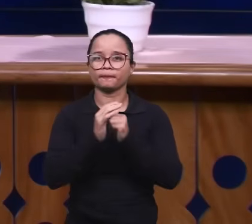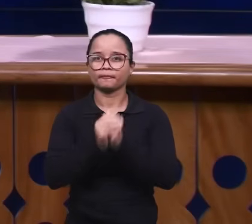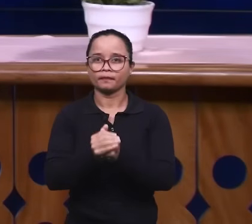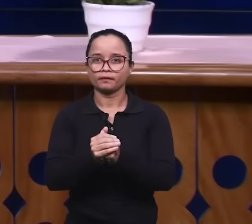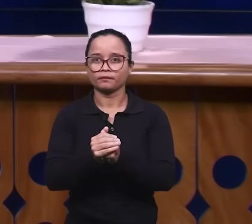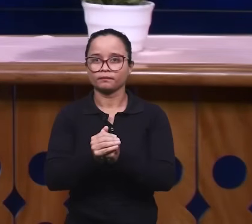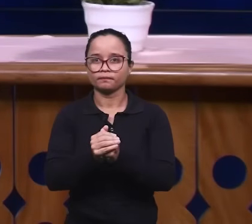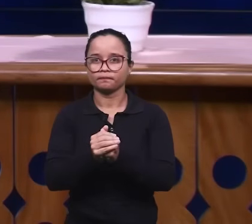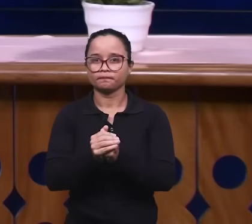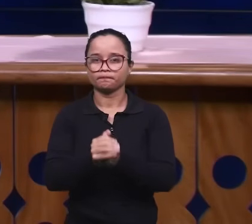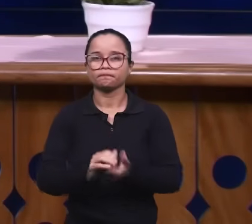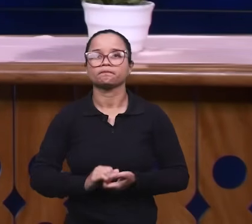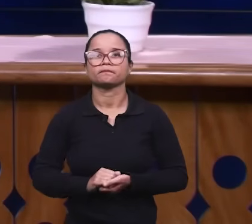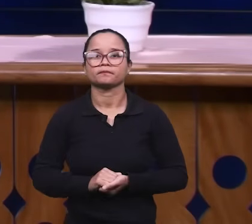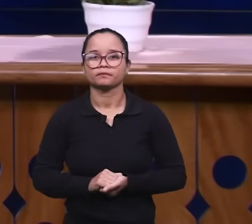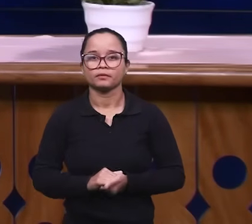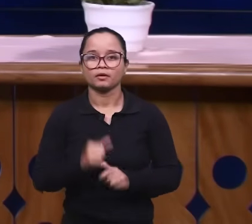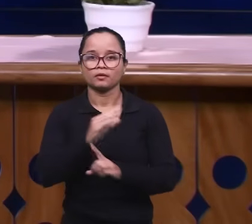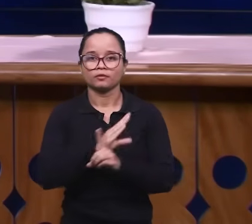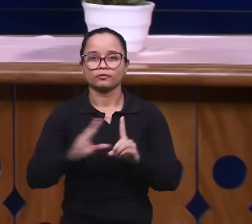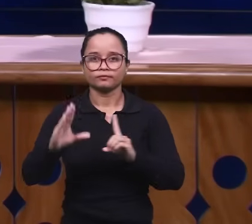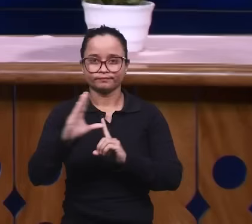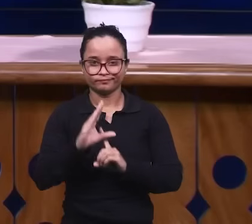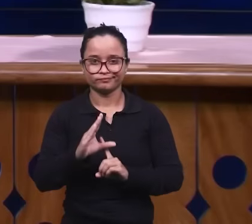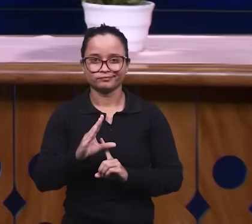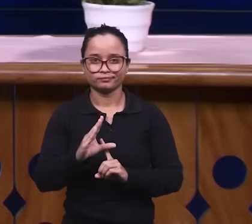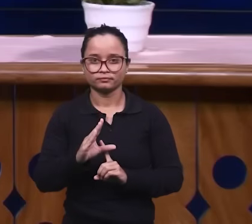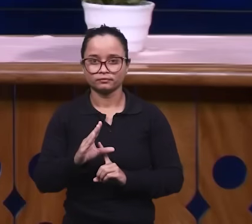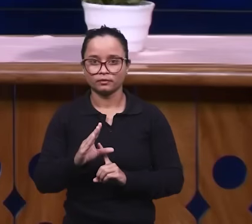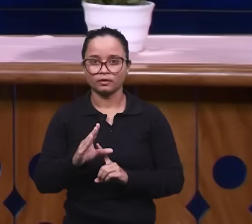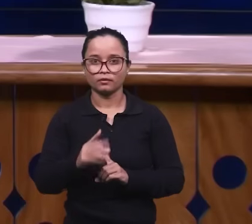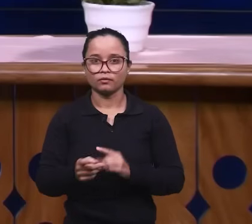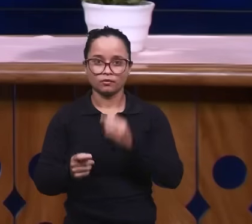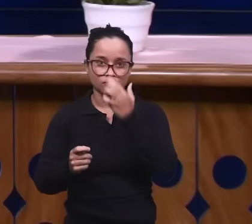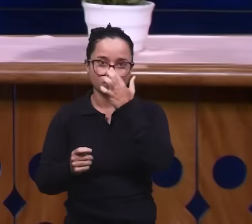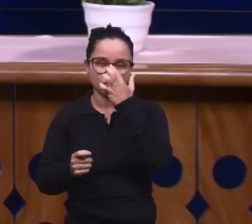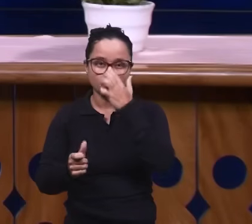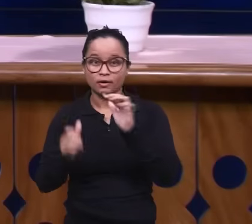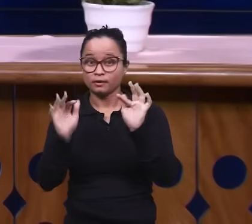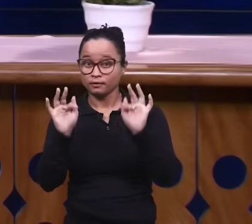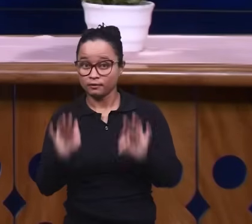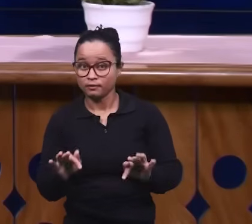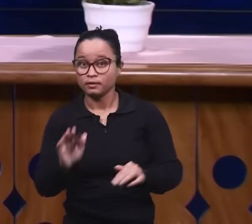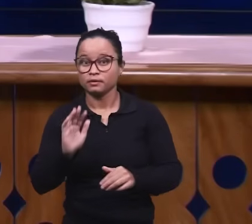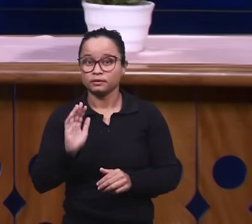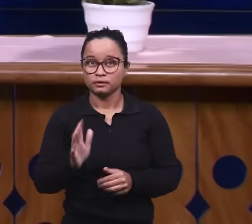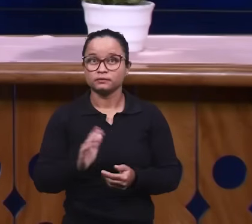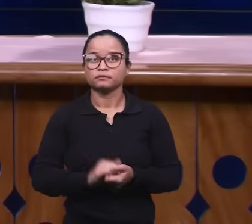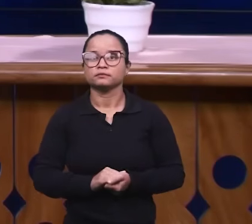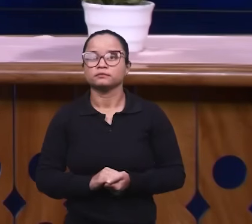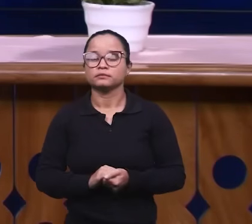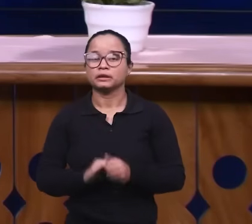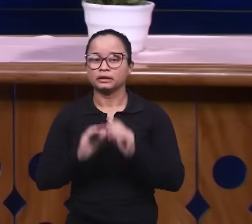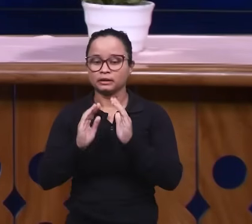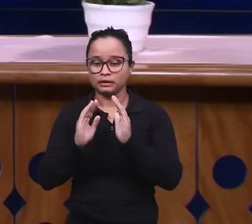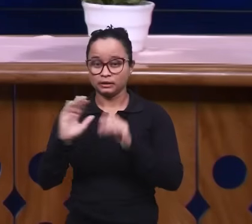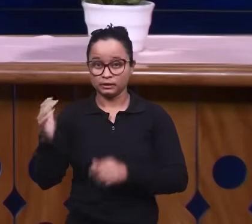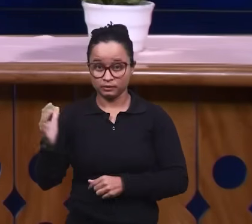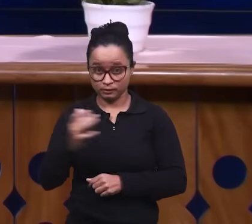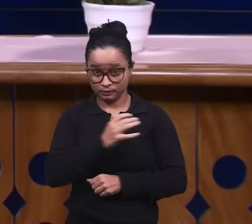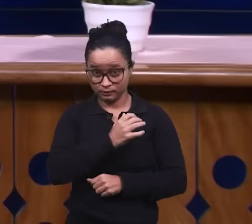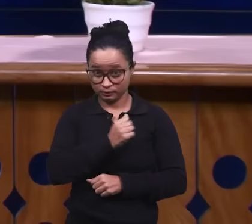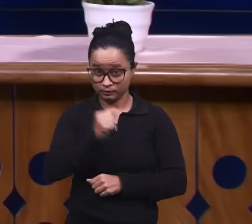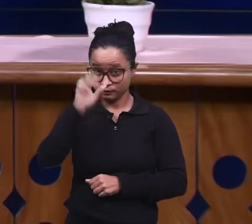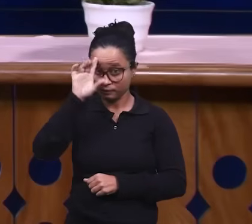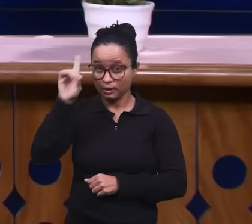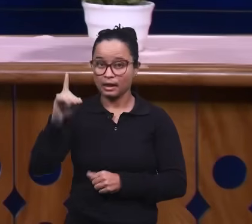Amém. Nosso culto praticamente está encerrado, essa parte da adoração a Deus.